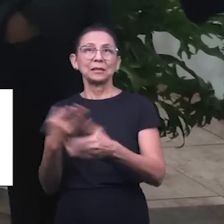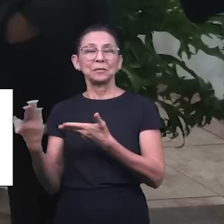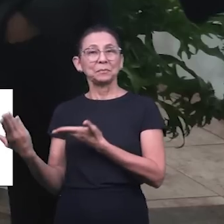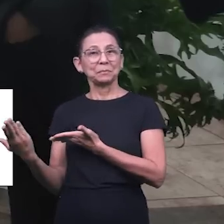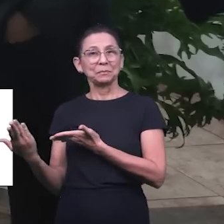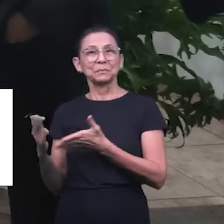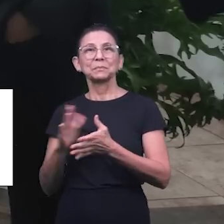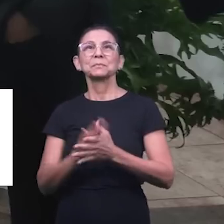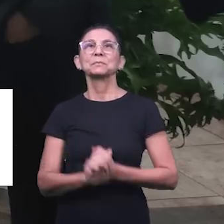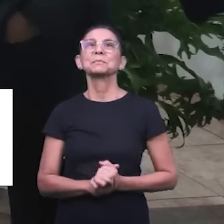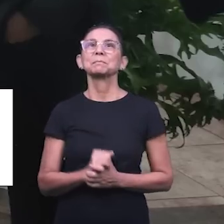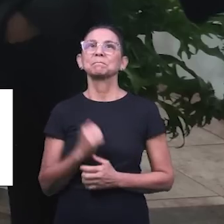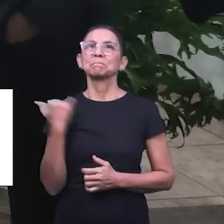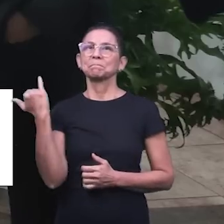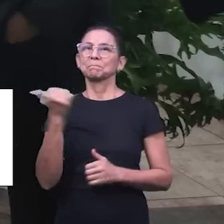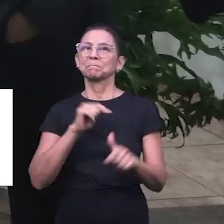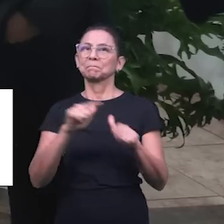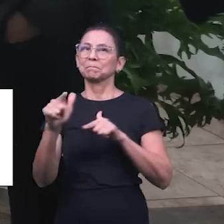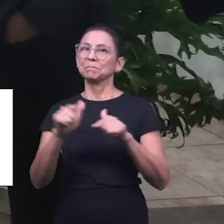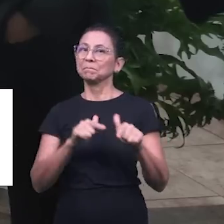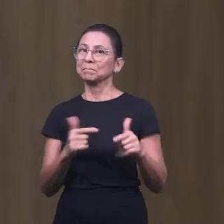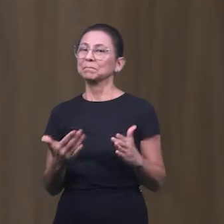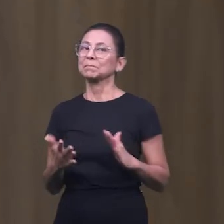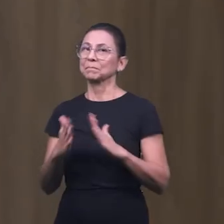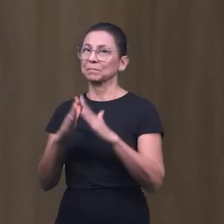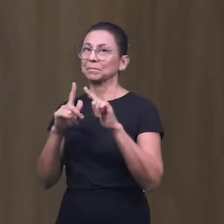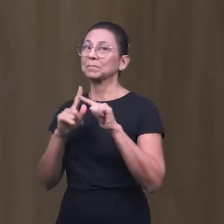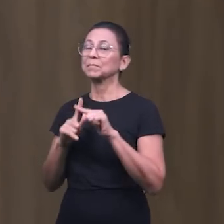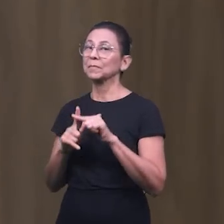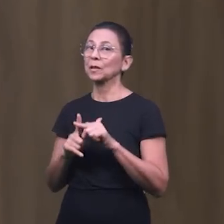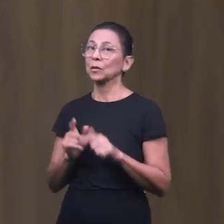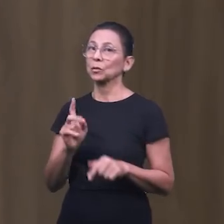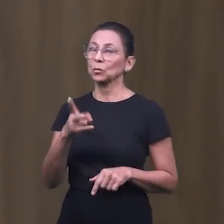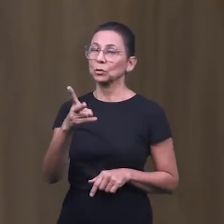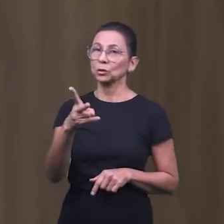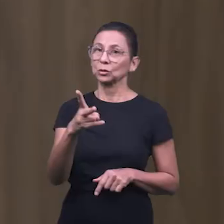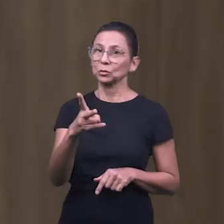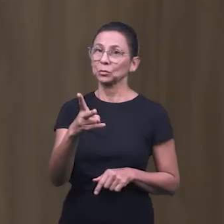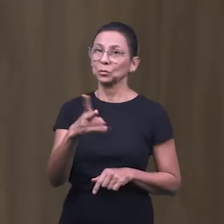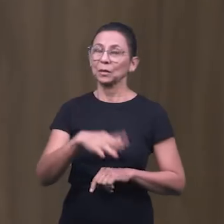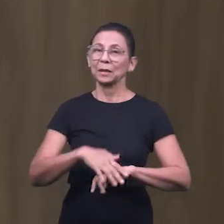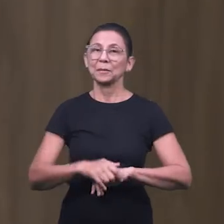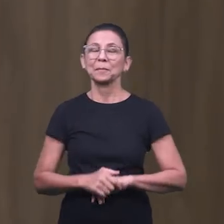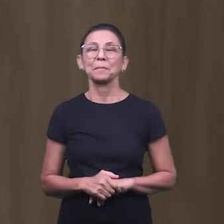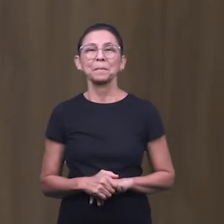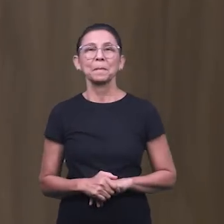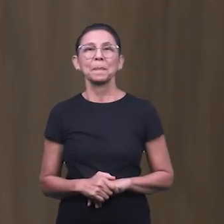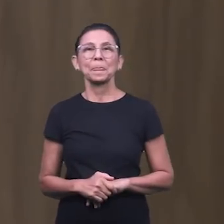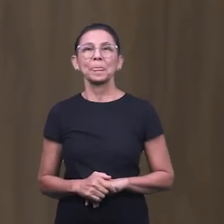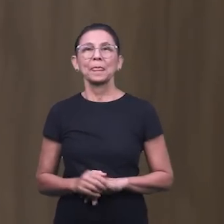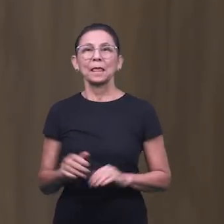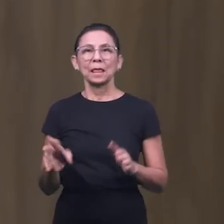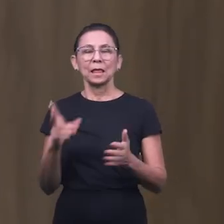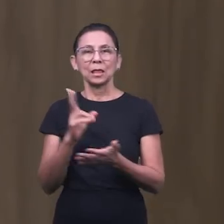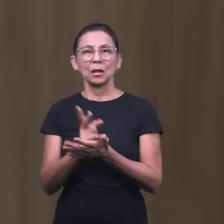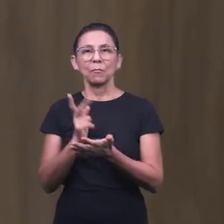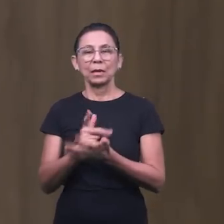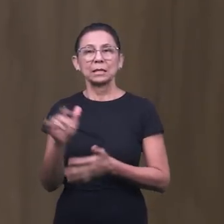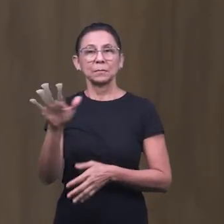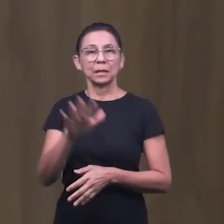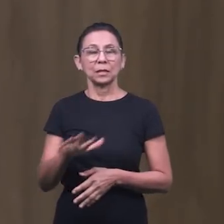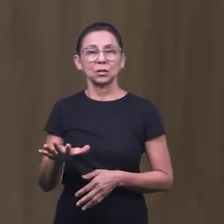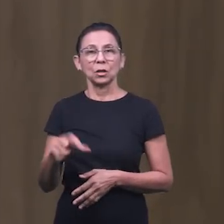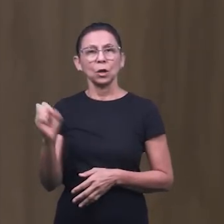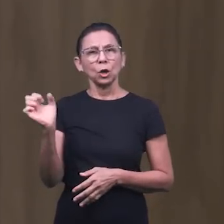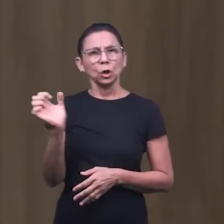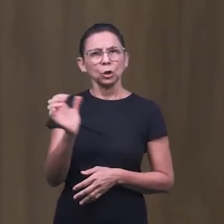chamado para servir nesse importante trabalho para a igreja. Ainda em Setiba, tivemos a formação de novos instrumentistas para o